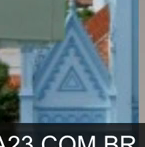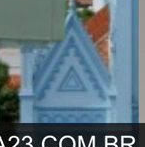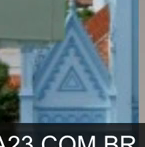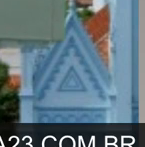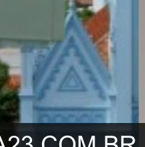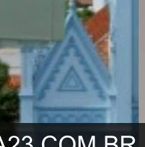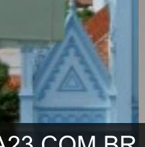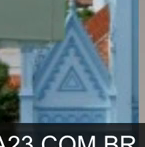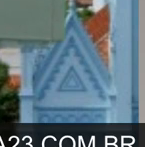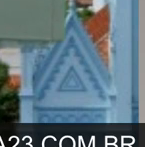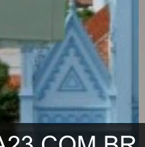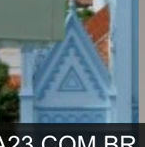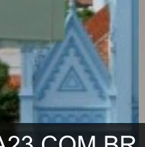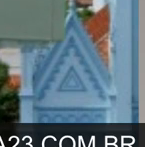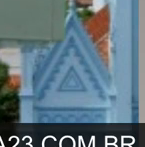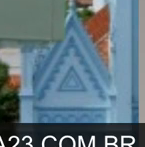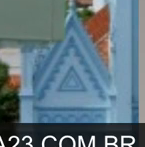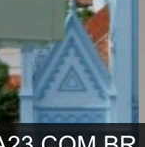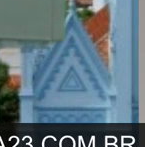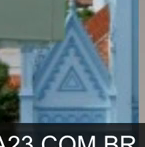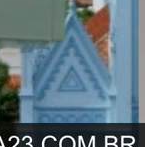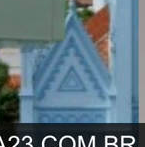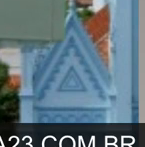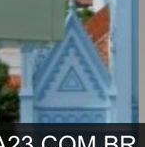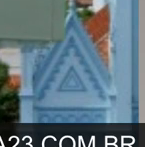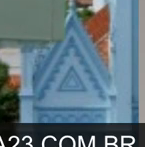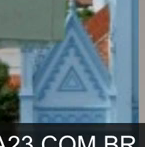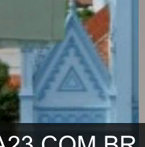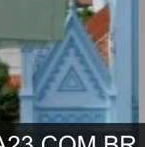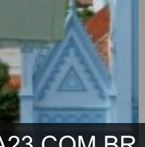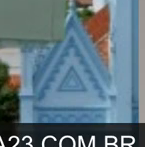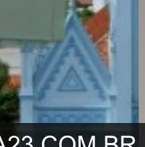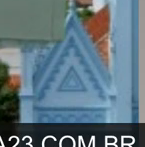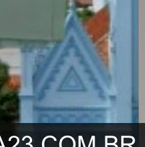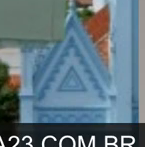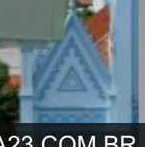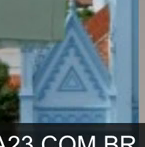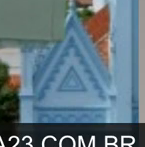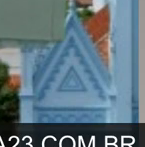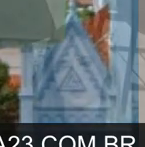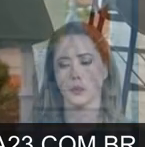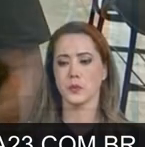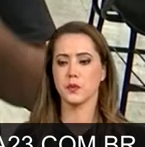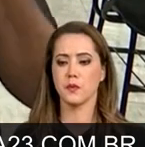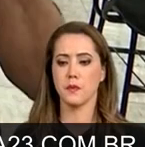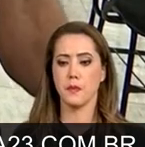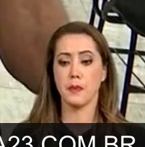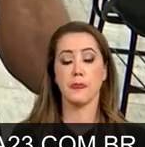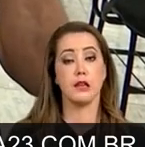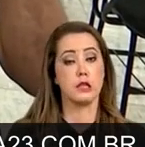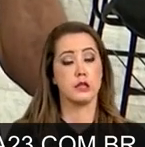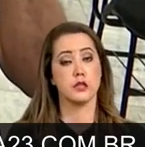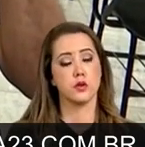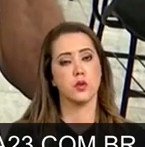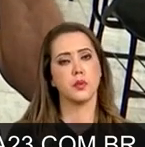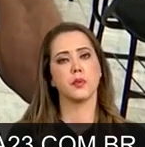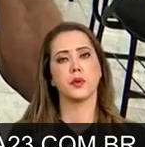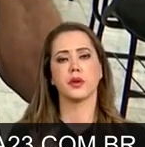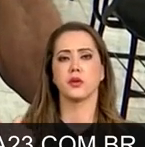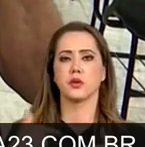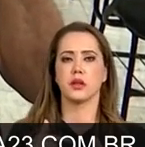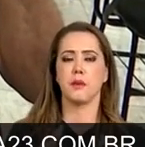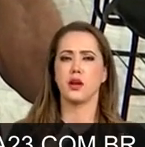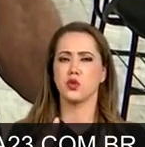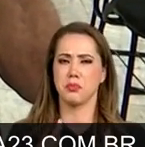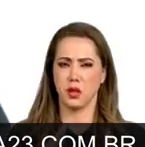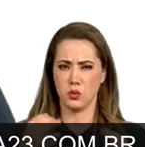candidatos têm aí a esperança e até se preparam para esse momento do ano. Esse grupo está atrás de um trabalho